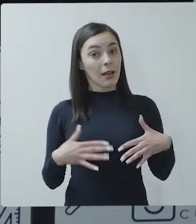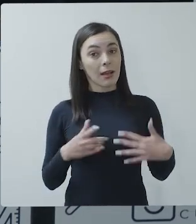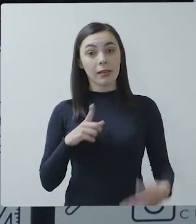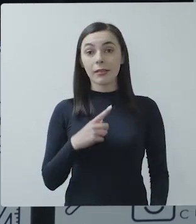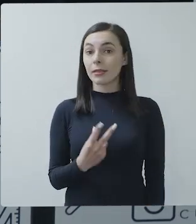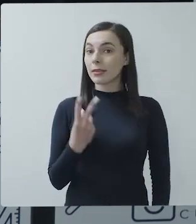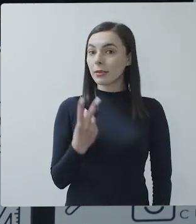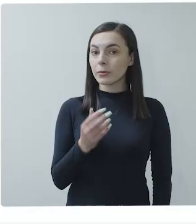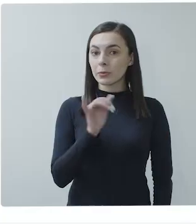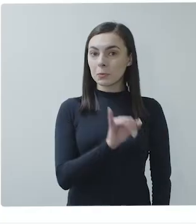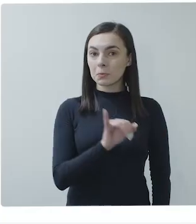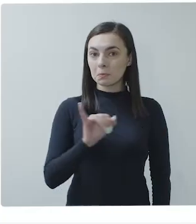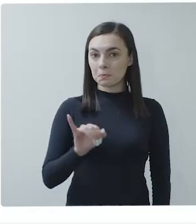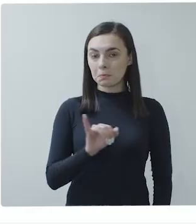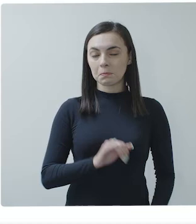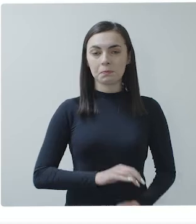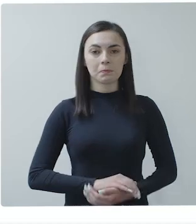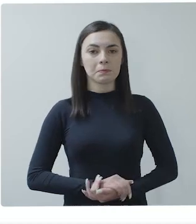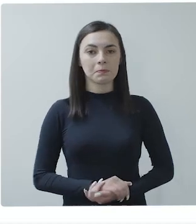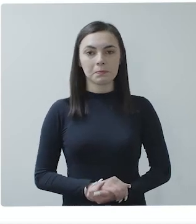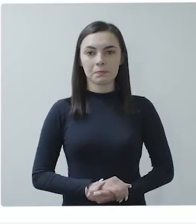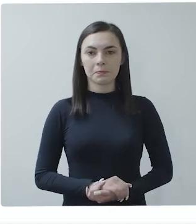Tem duas letras Is.